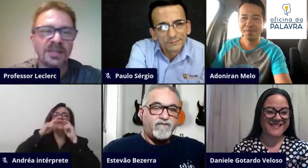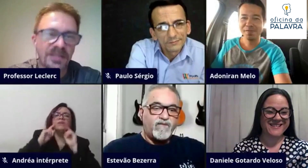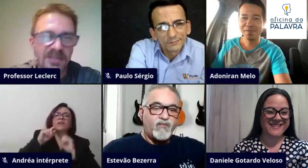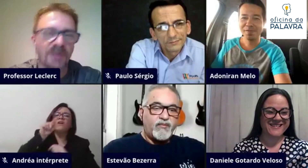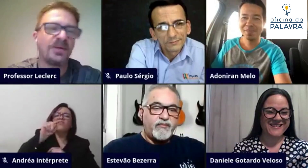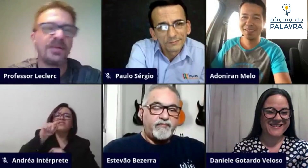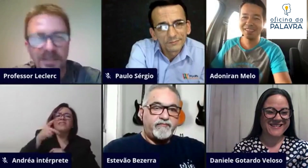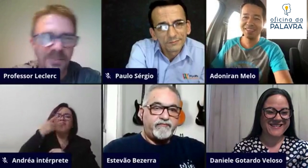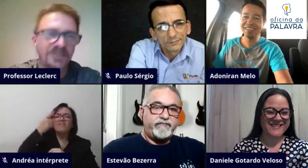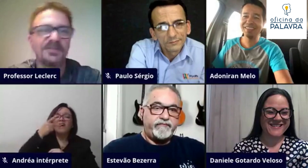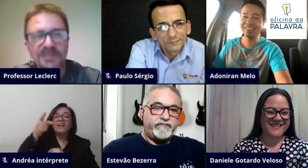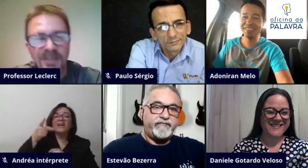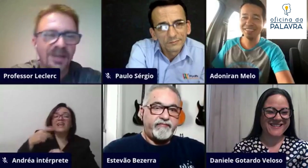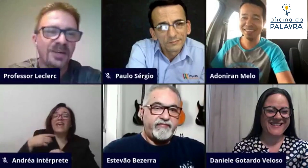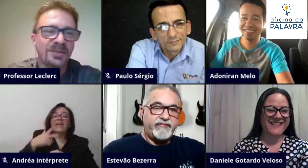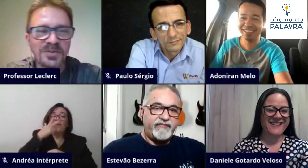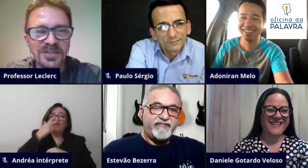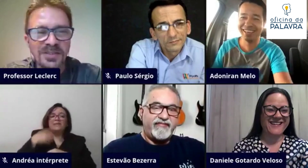da inquietação aqui.